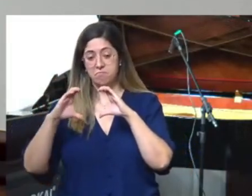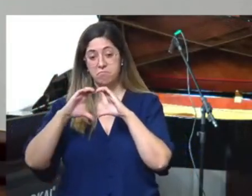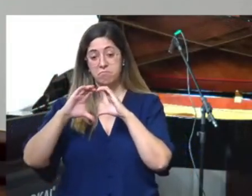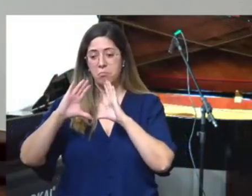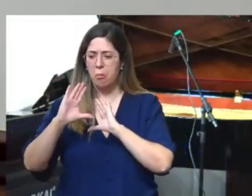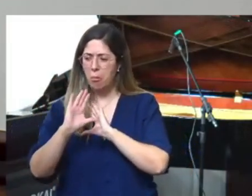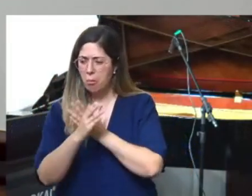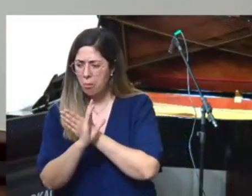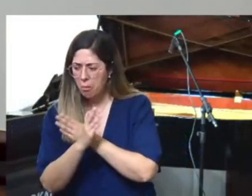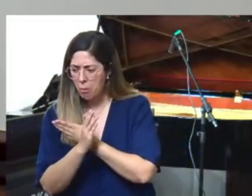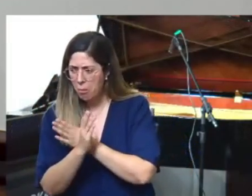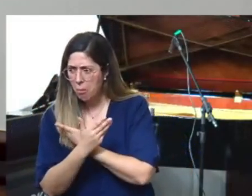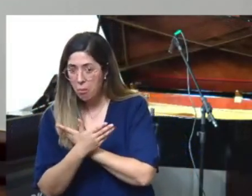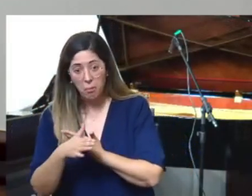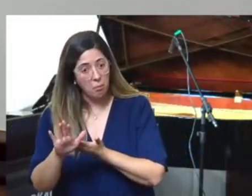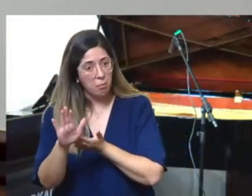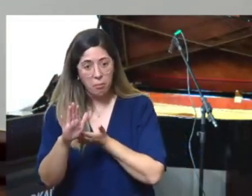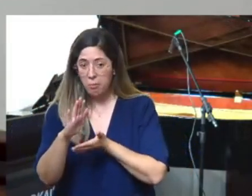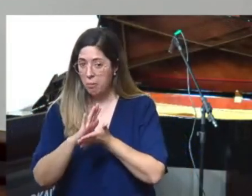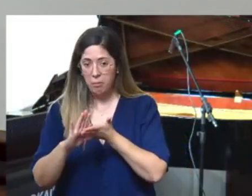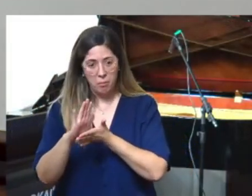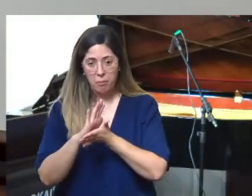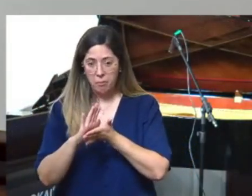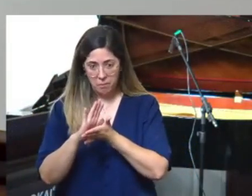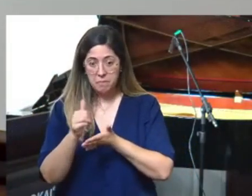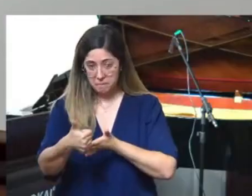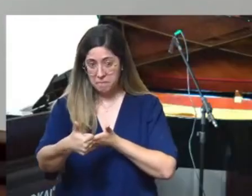vazio, não há nada dentro dele.